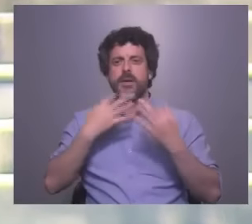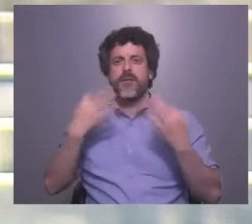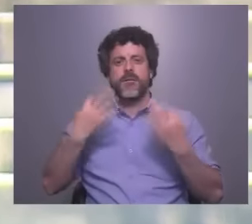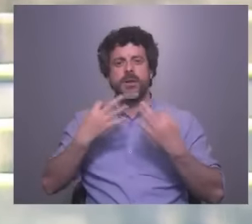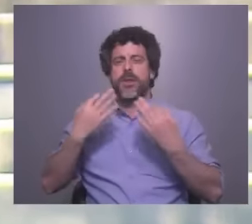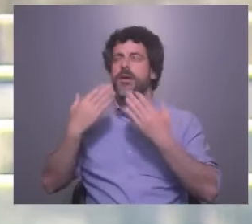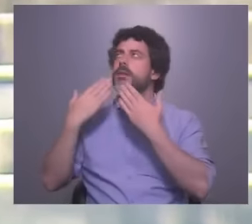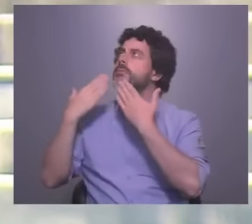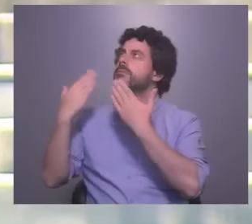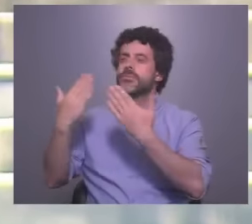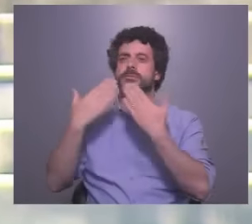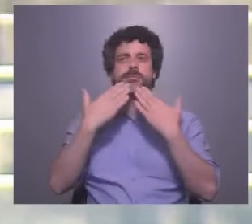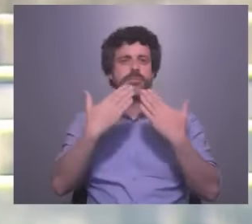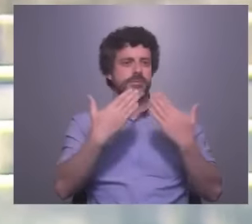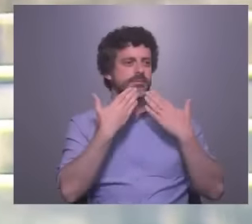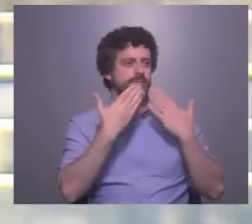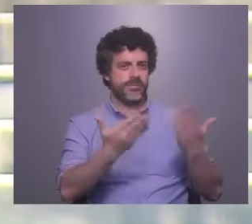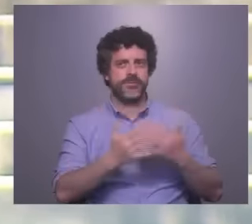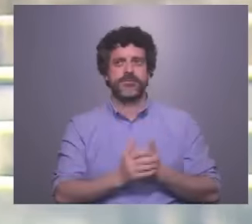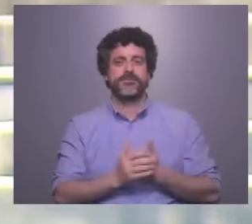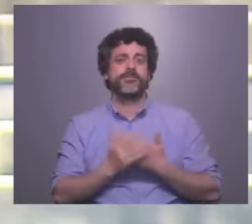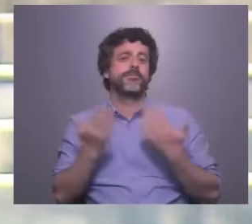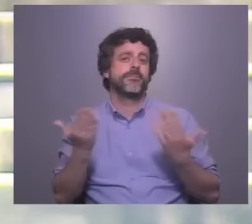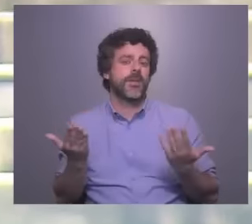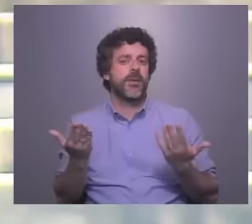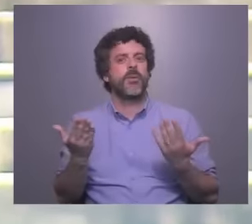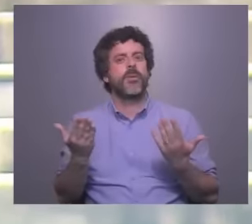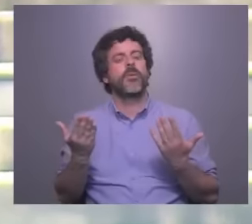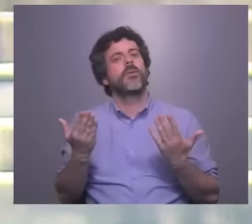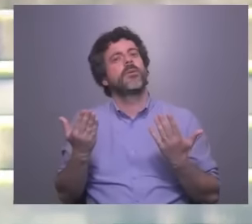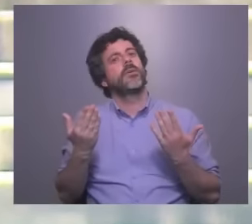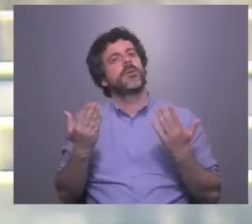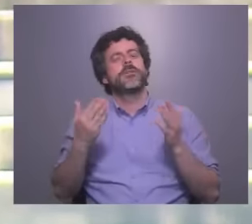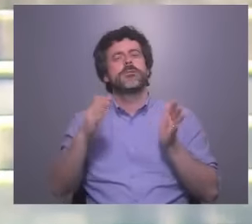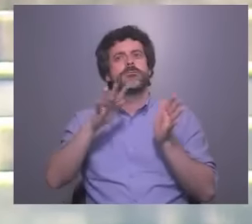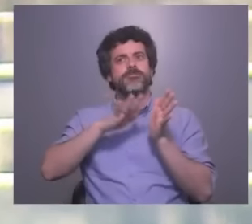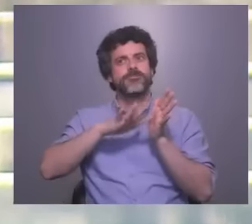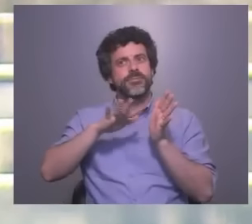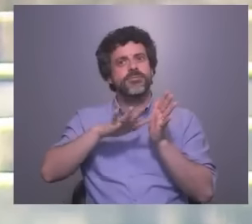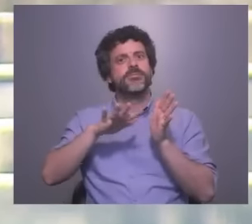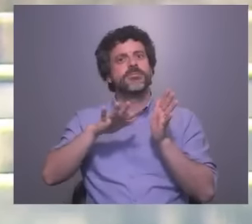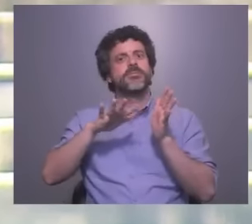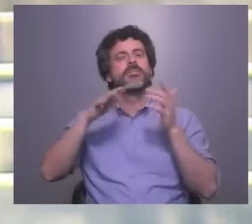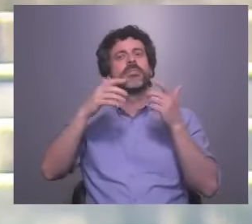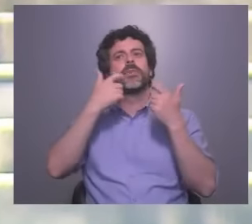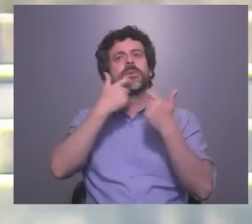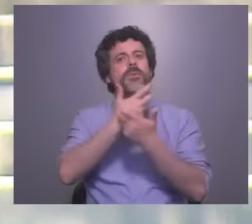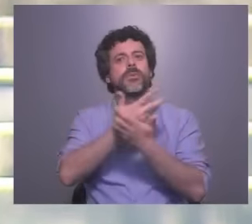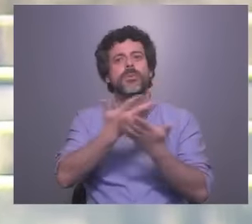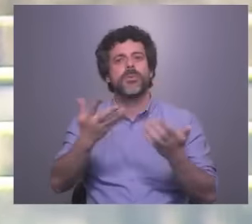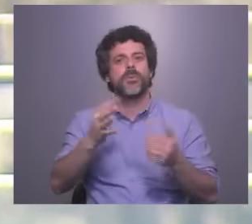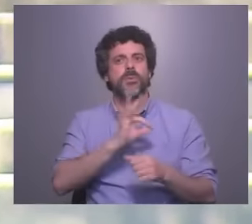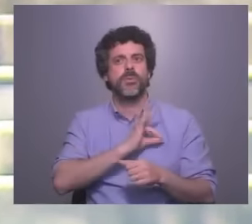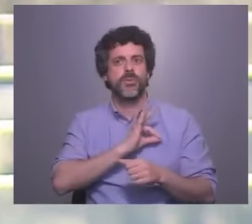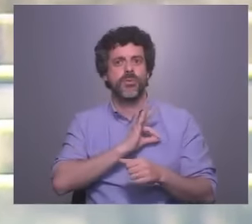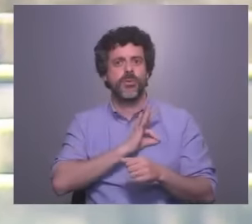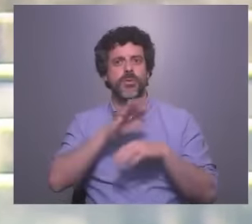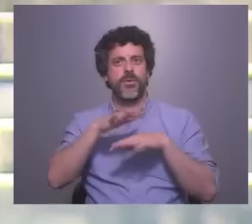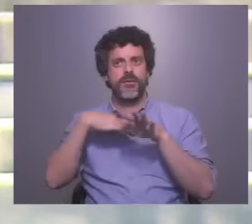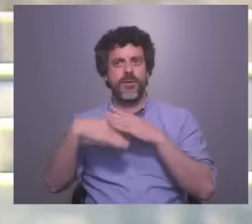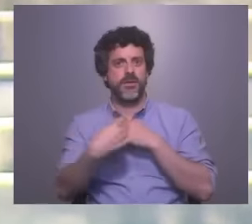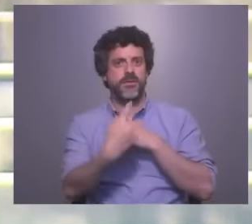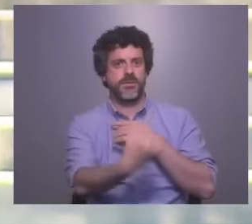formamos sem o dizermos com voz clara, sem proclamarmos esse sentimento de ação de